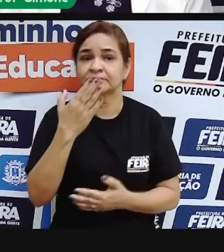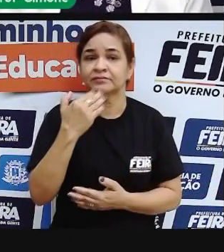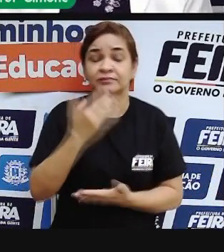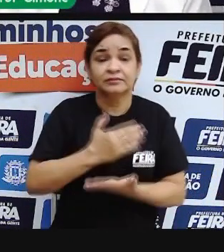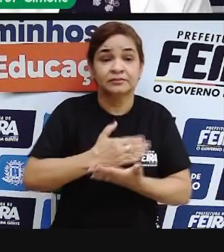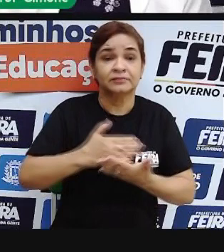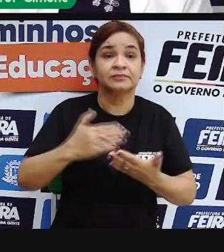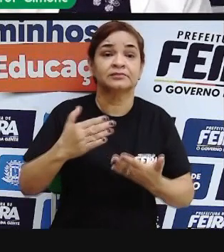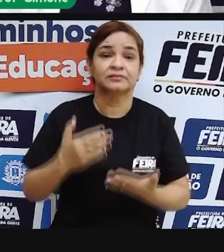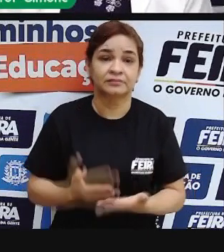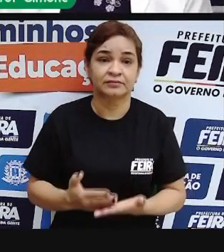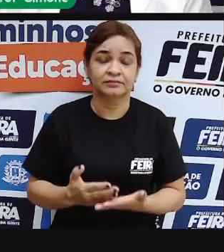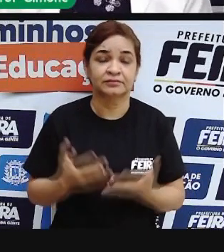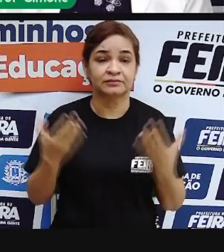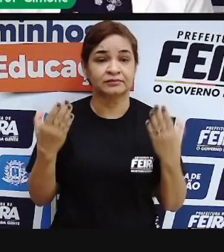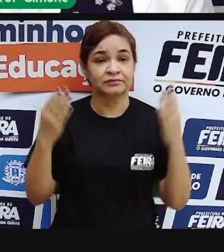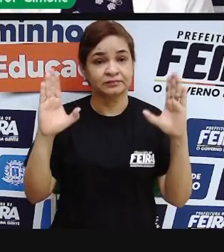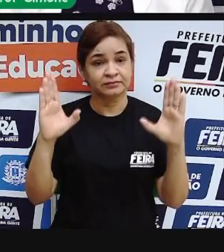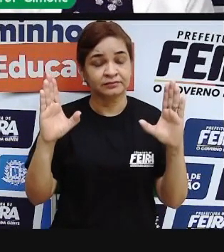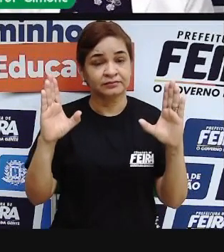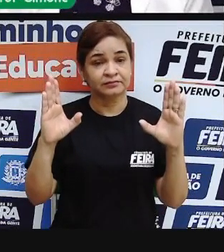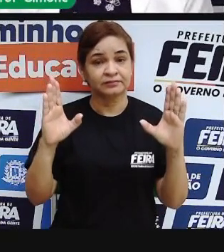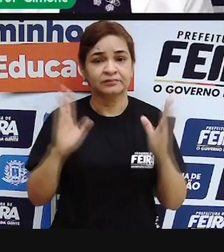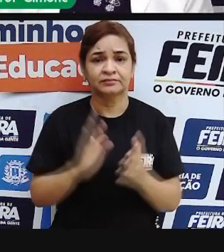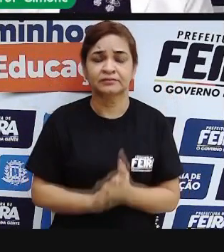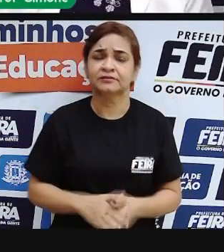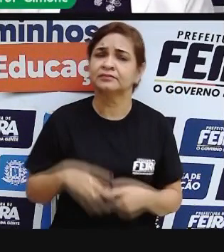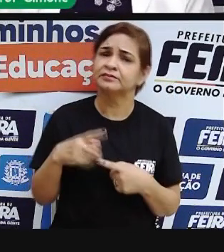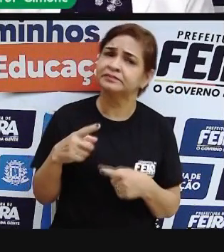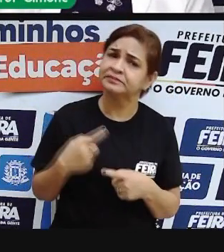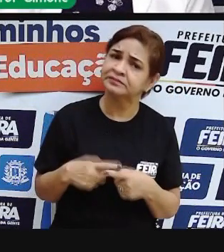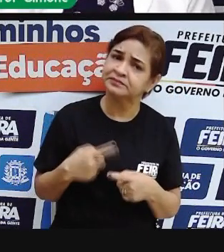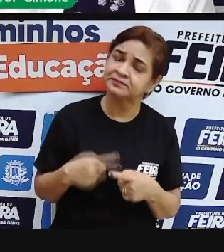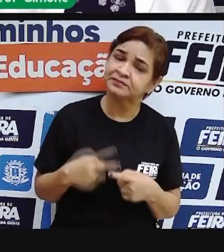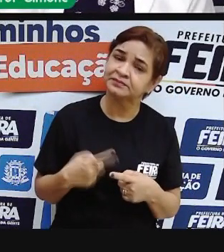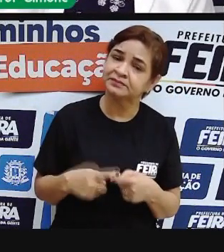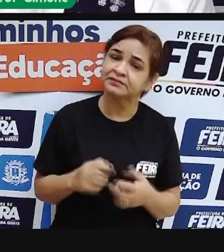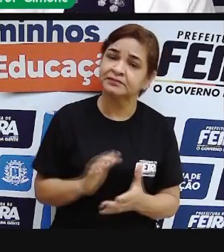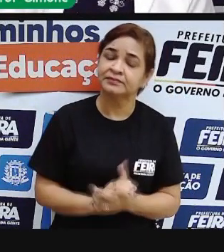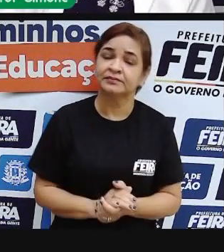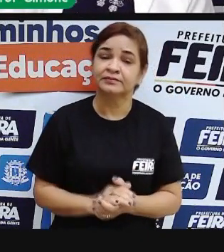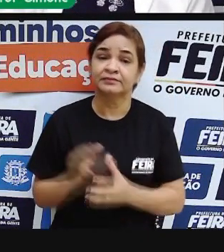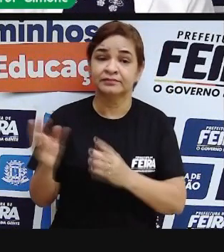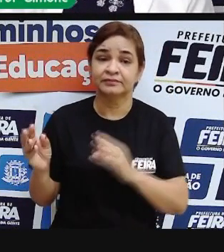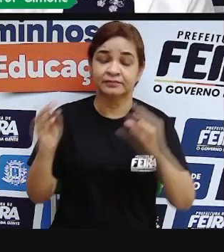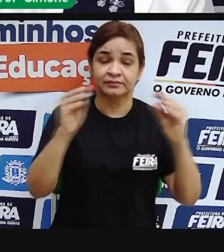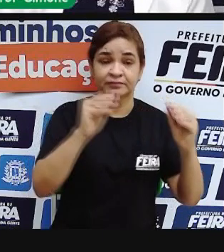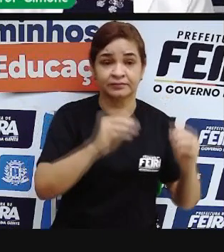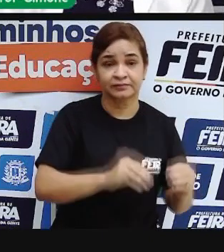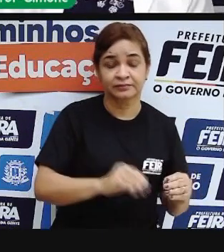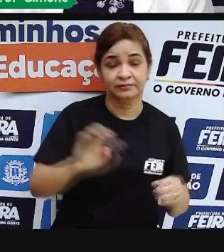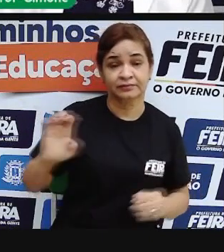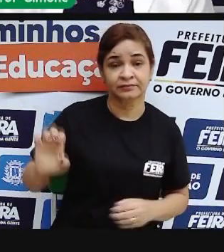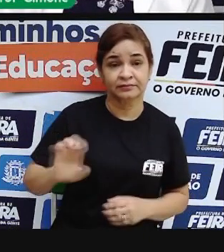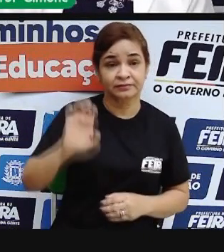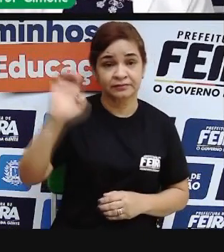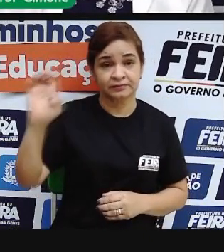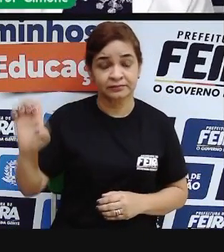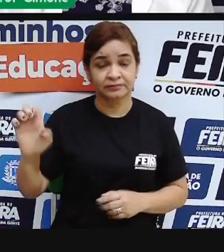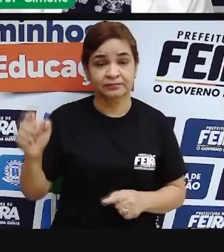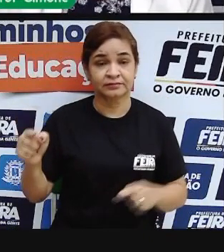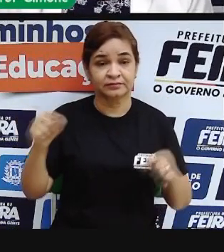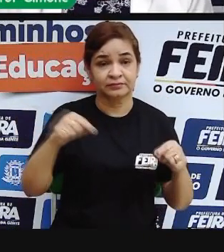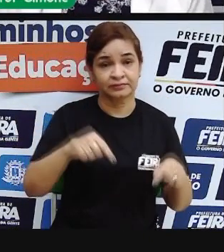está relacionada com esse elemento. Por quê, professora? Por conta da chegada dos europeus aqui nesse território